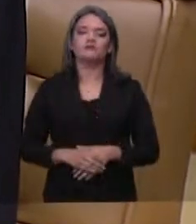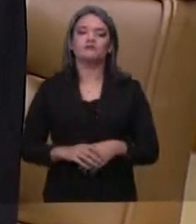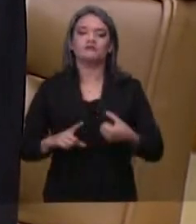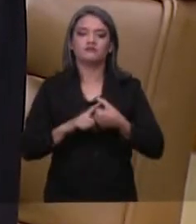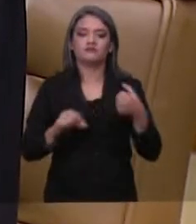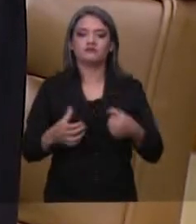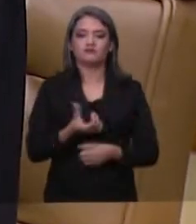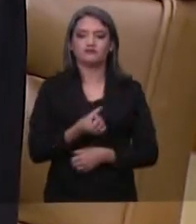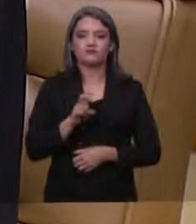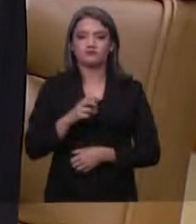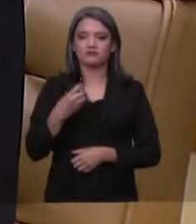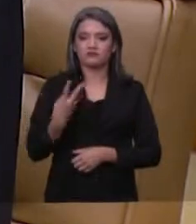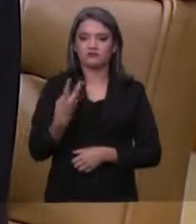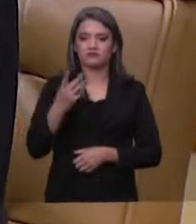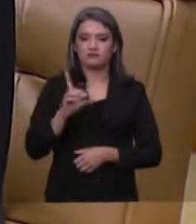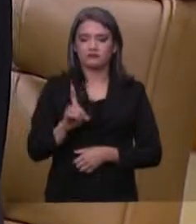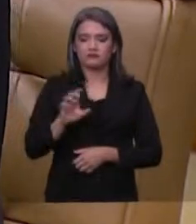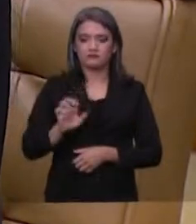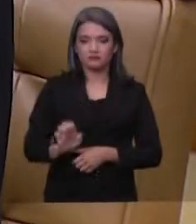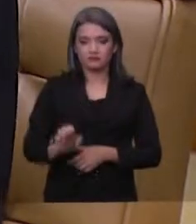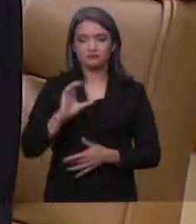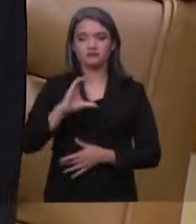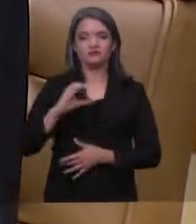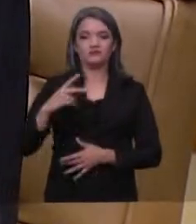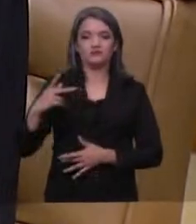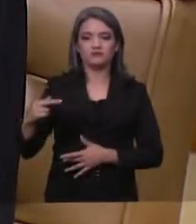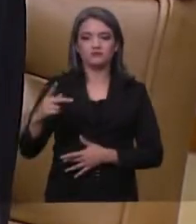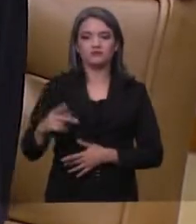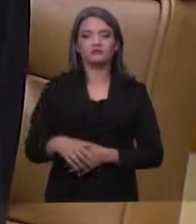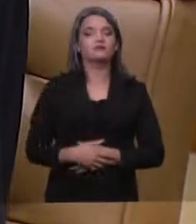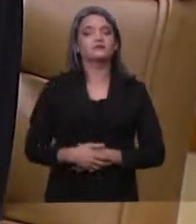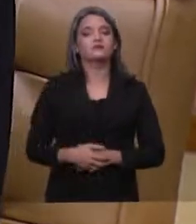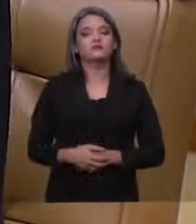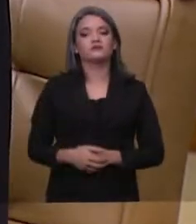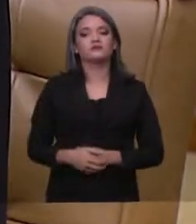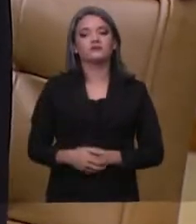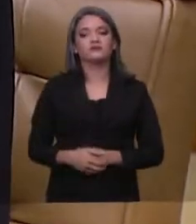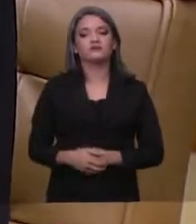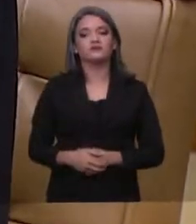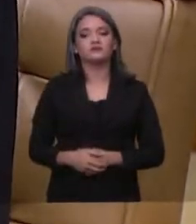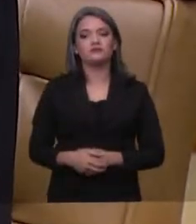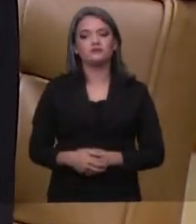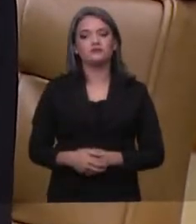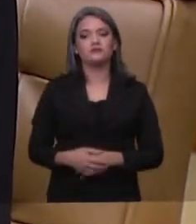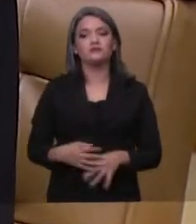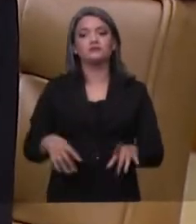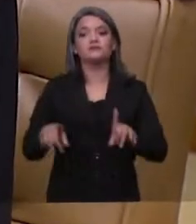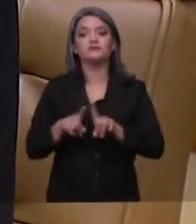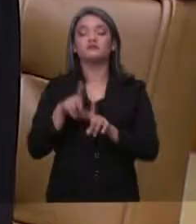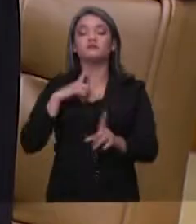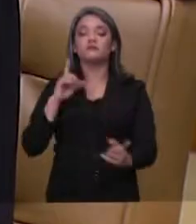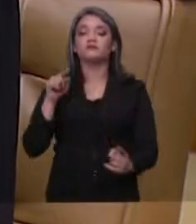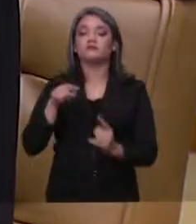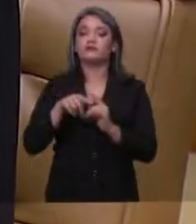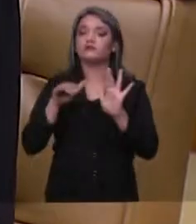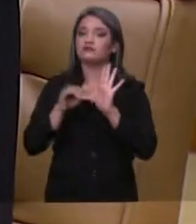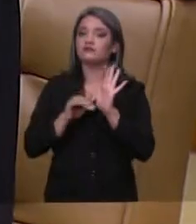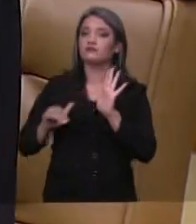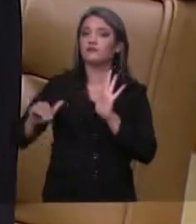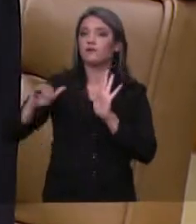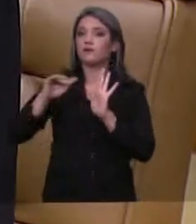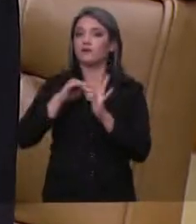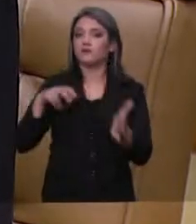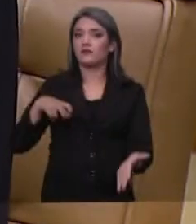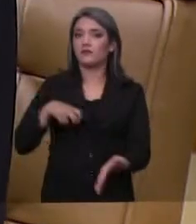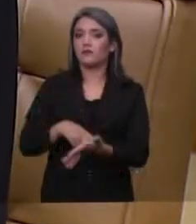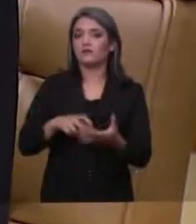artigos 65.3 D e E do Código Penal. E na terceira fase, desponta a causa de aumento esculpido no artigo 288,